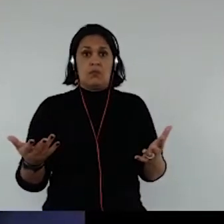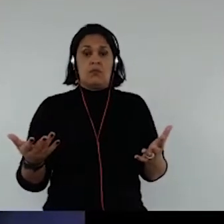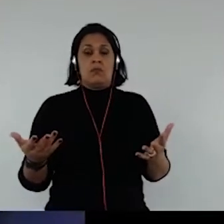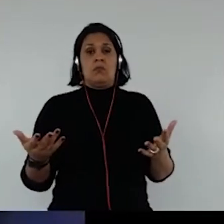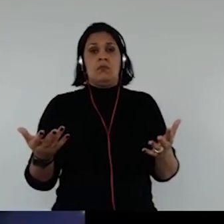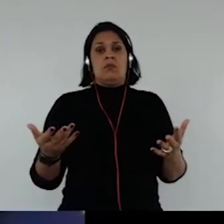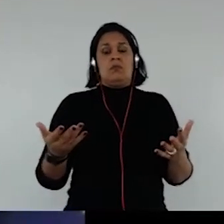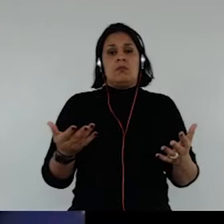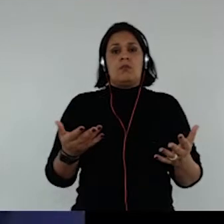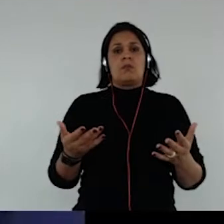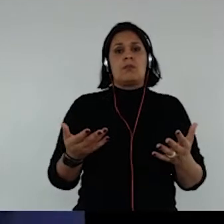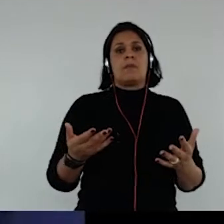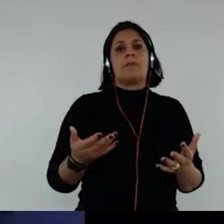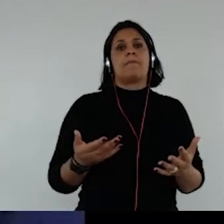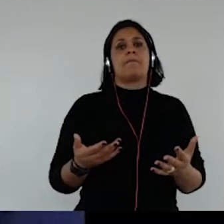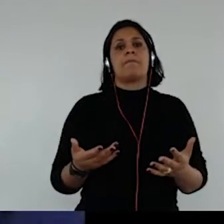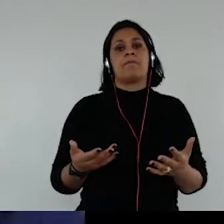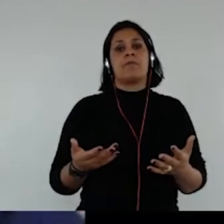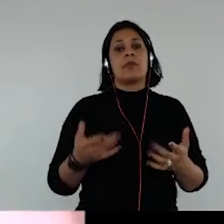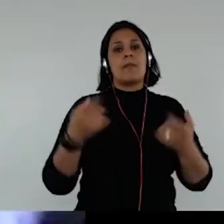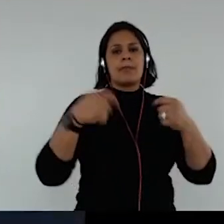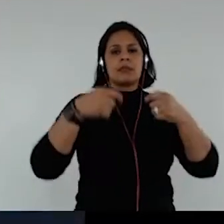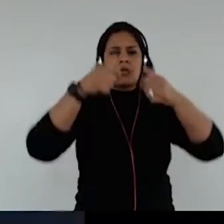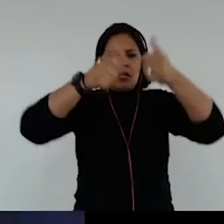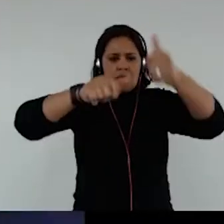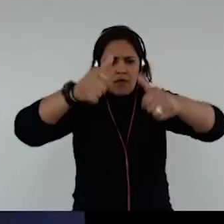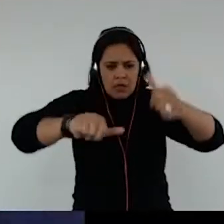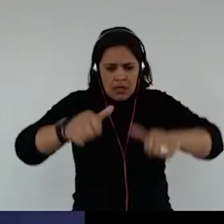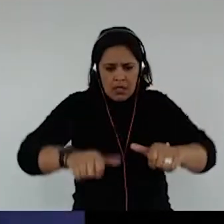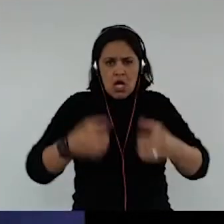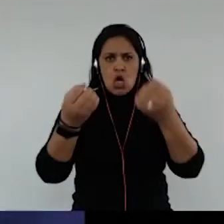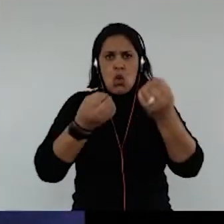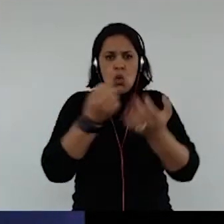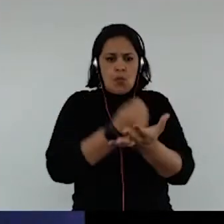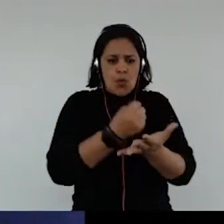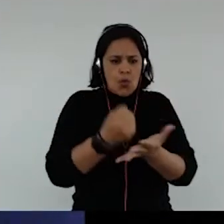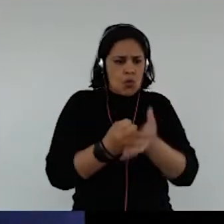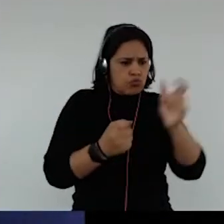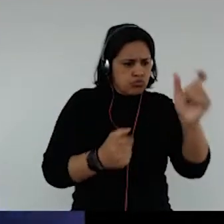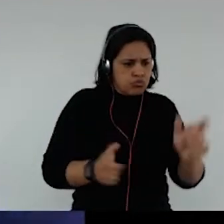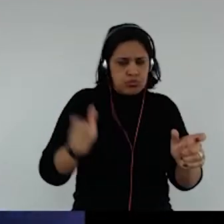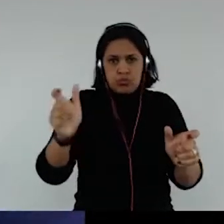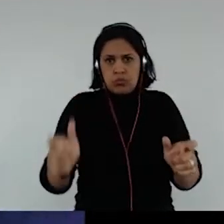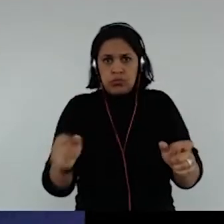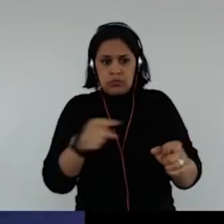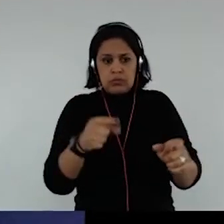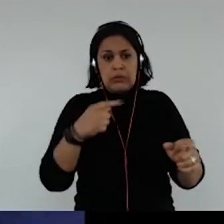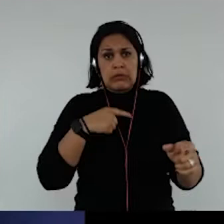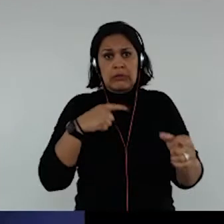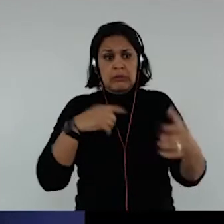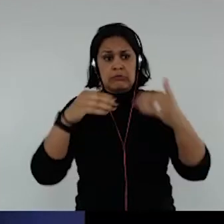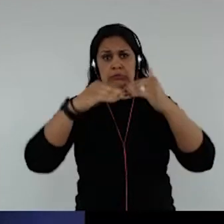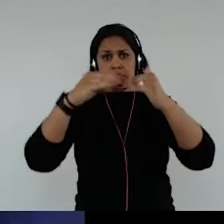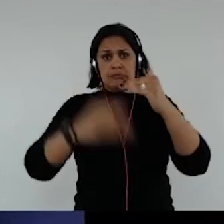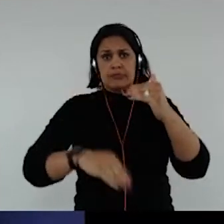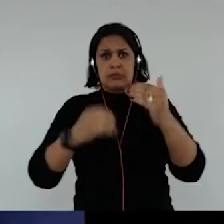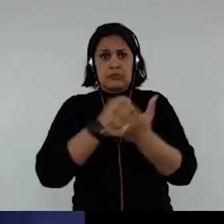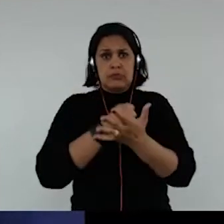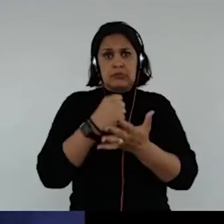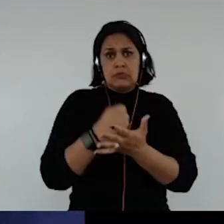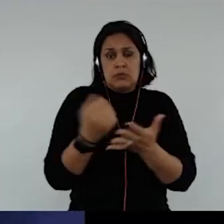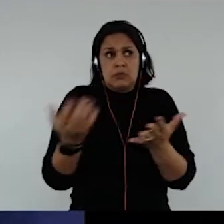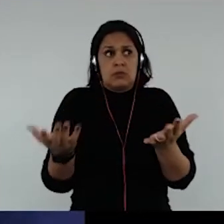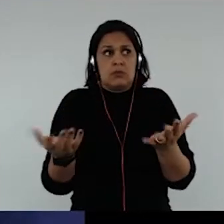passa-se ao exame do comportamento dos contratantes diante do desequilíbrio, e